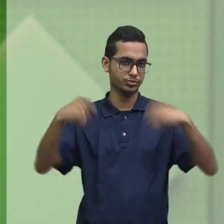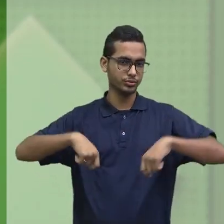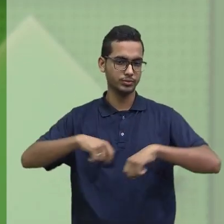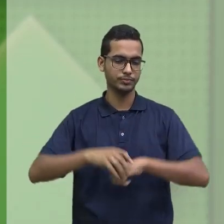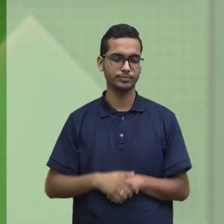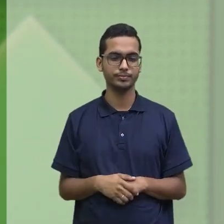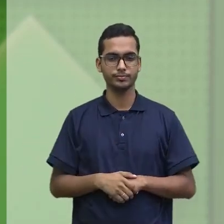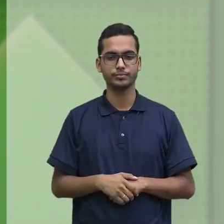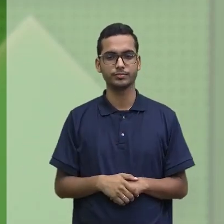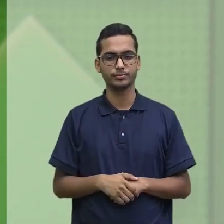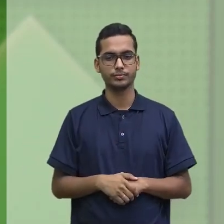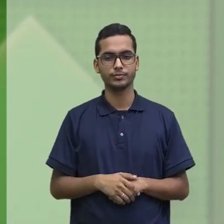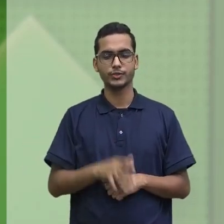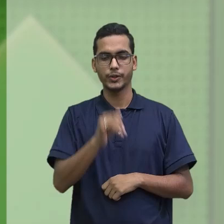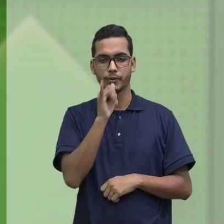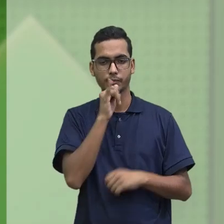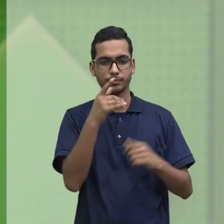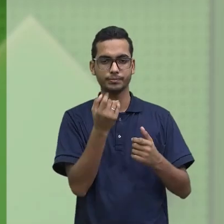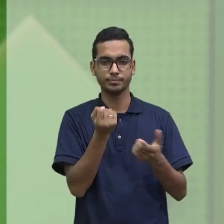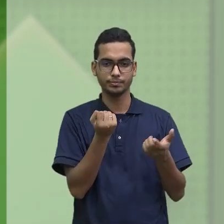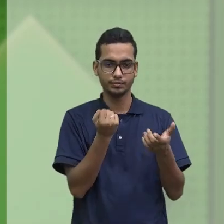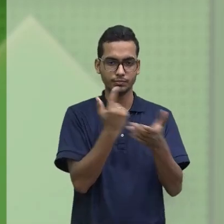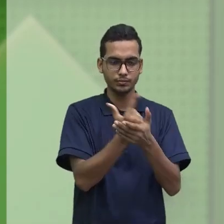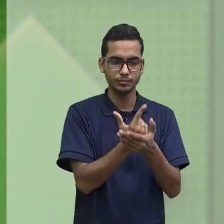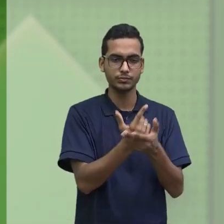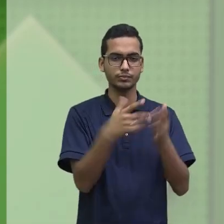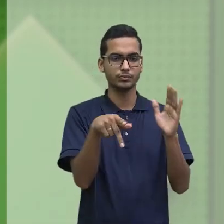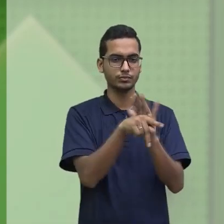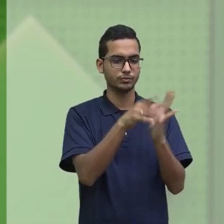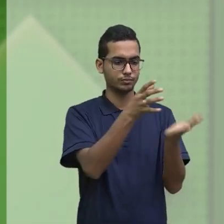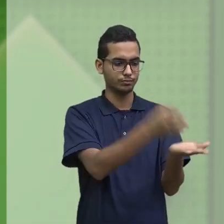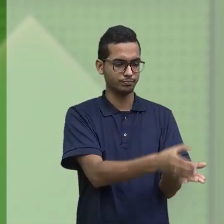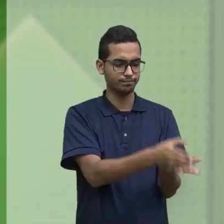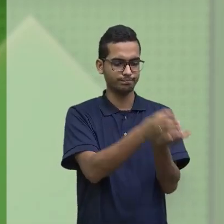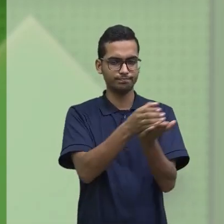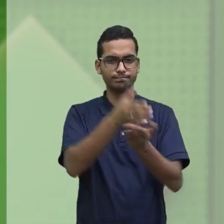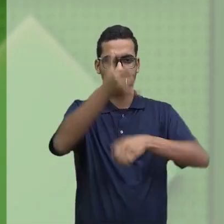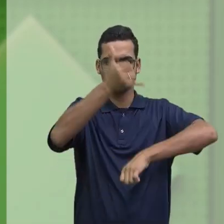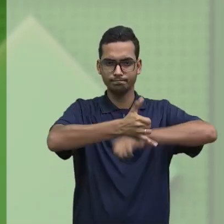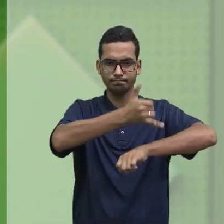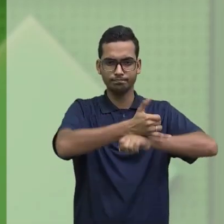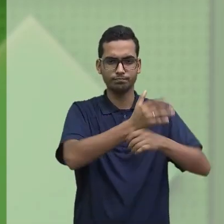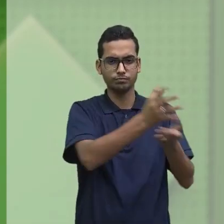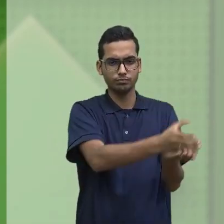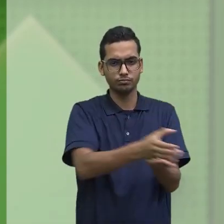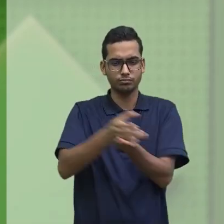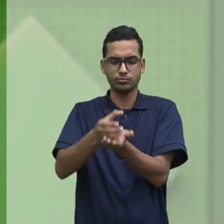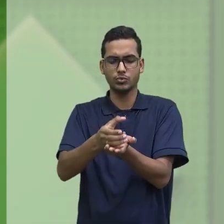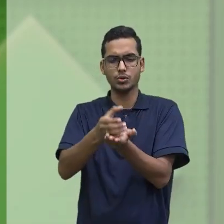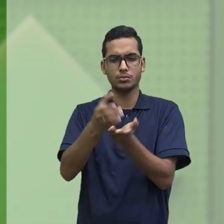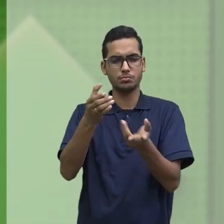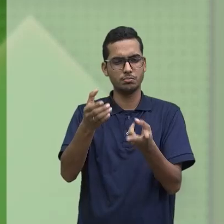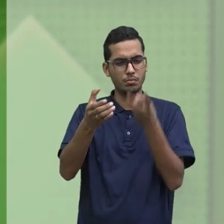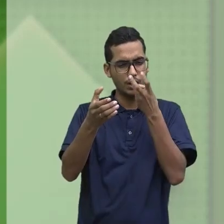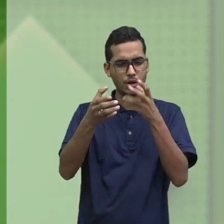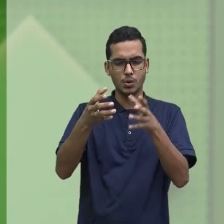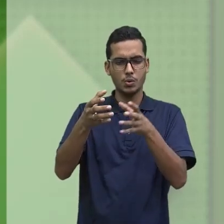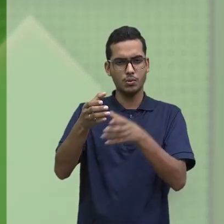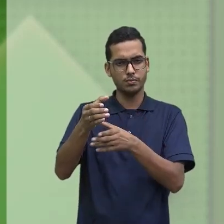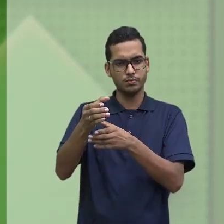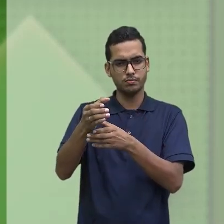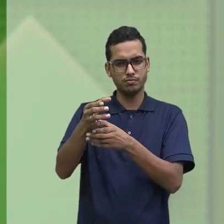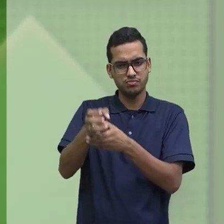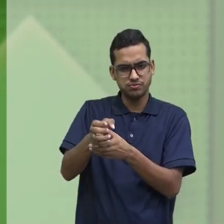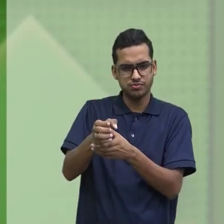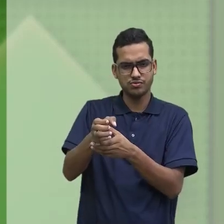alimentos enlatados. Se você percebe que esse enlatado ele está amassado ou se ele está estufado,